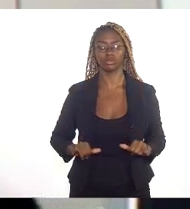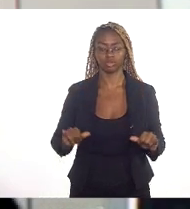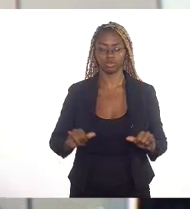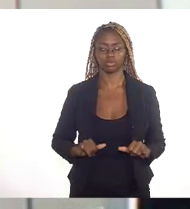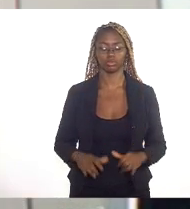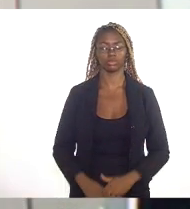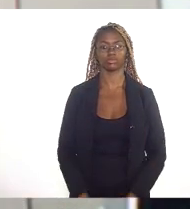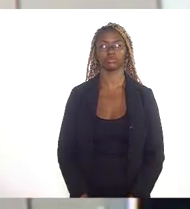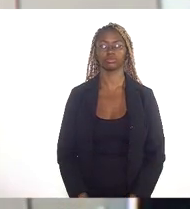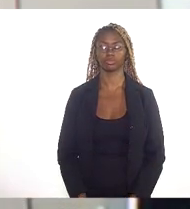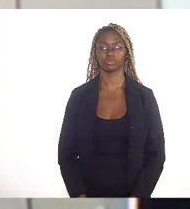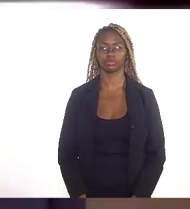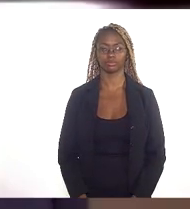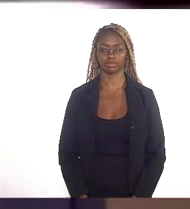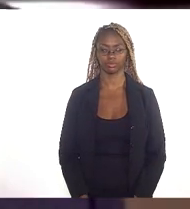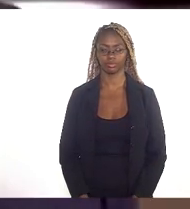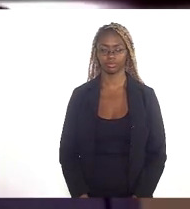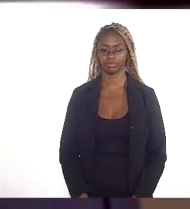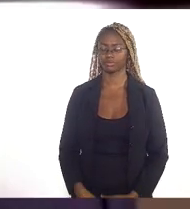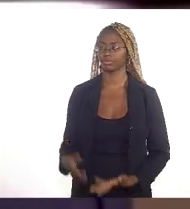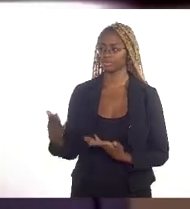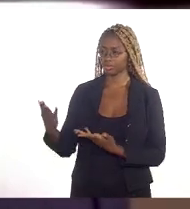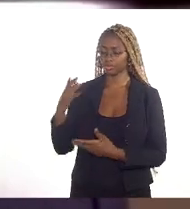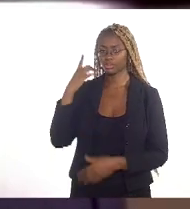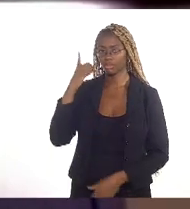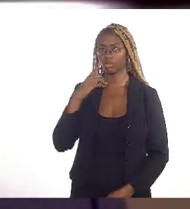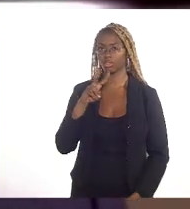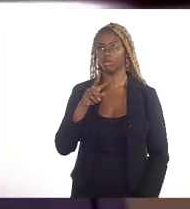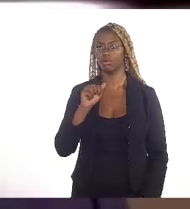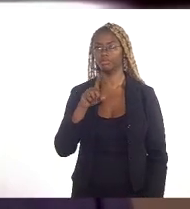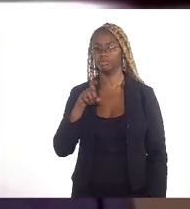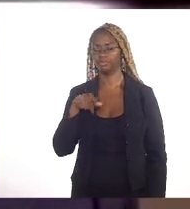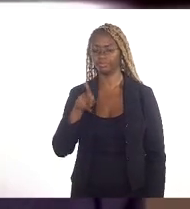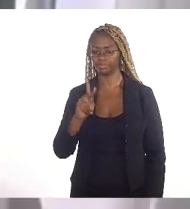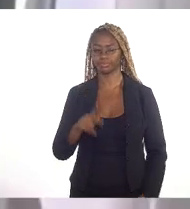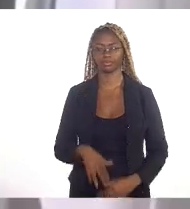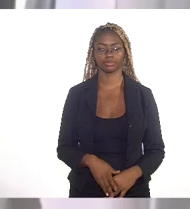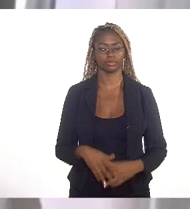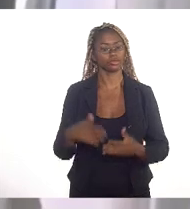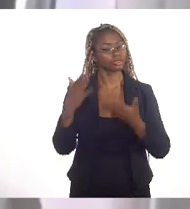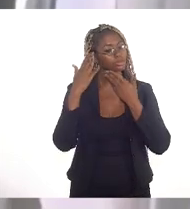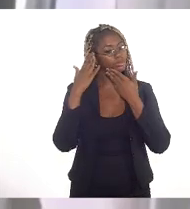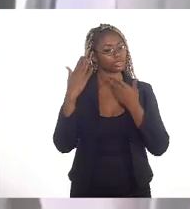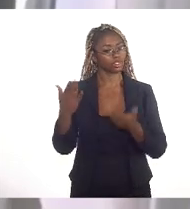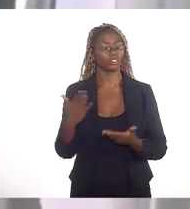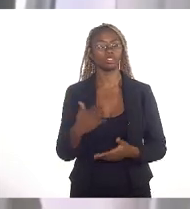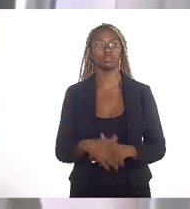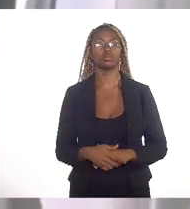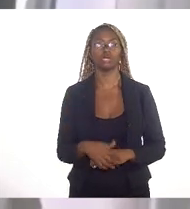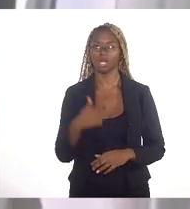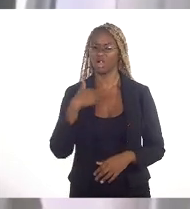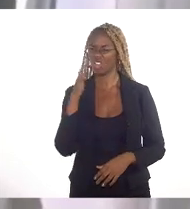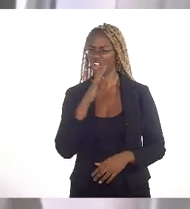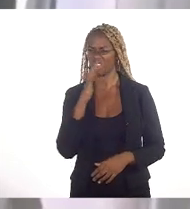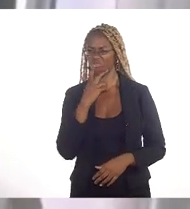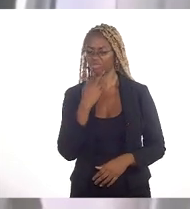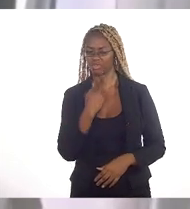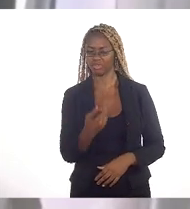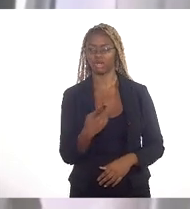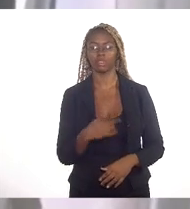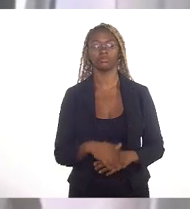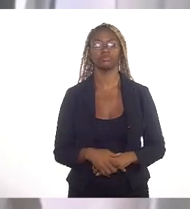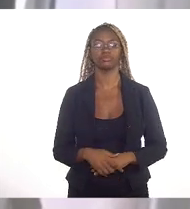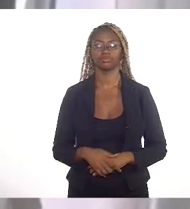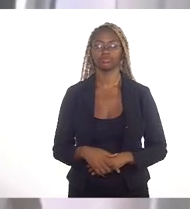sintomas. Deputado Valdec Carneiro, por favor. Obrigado, presidente. Eu quero declarar com brevidade, dizer